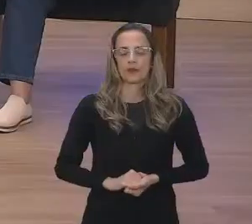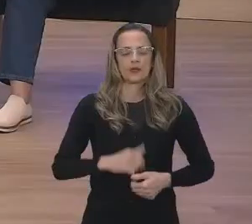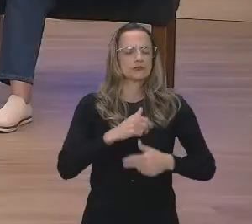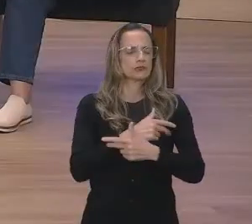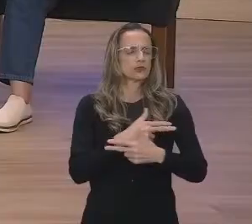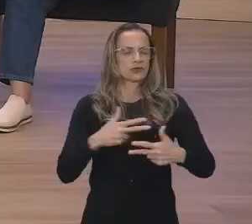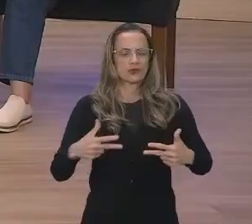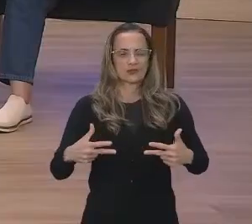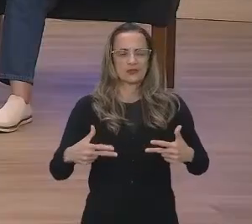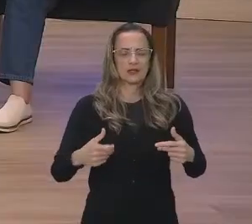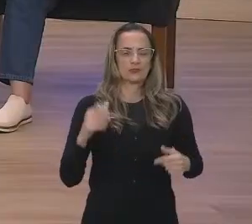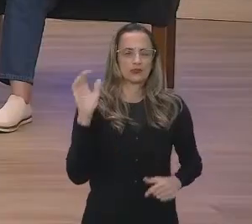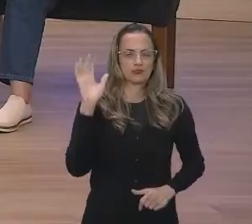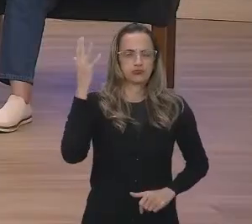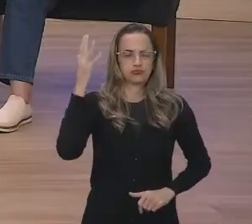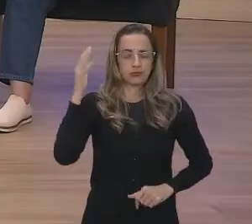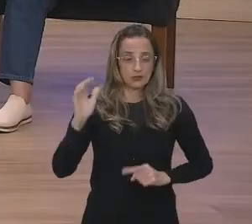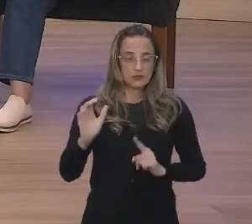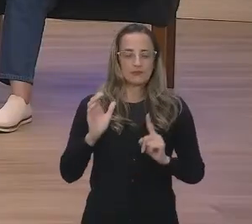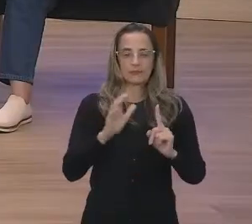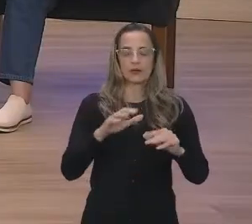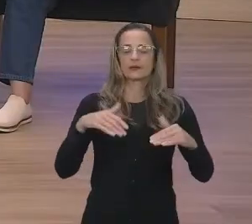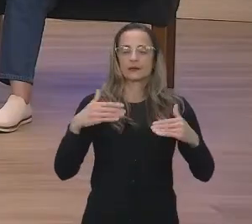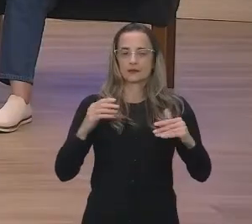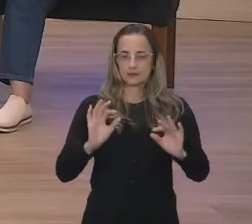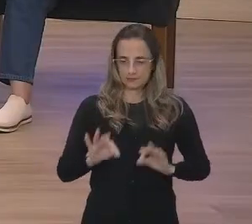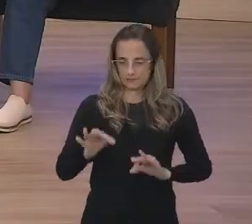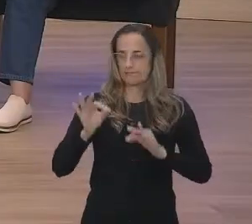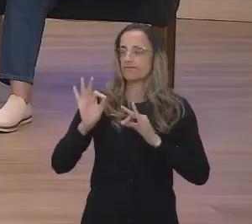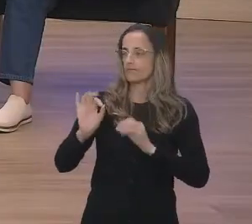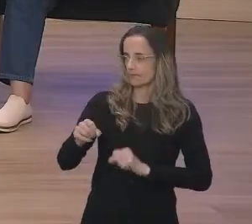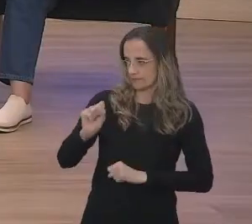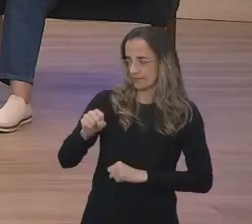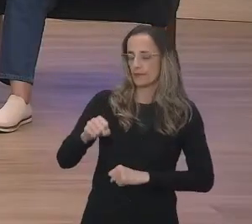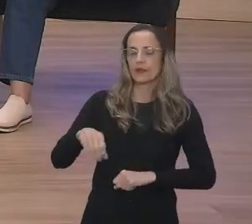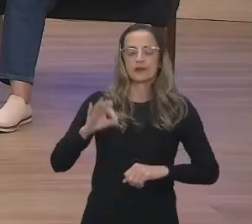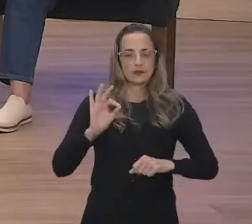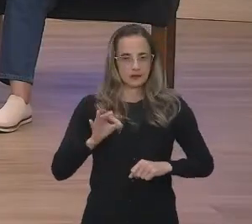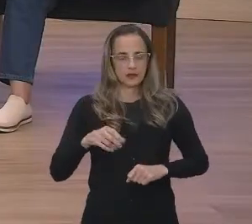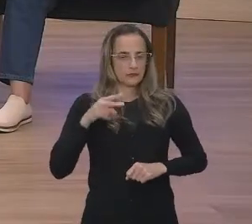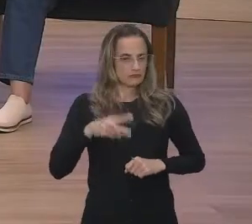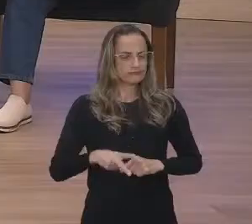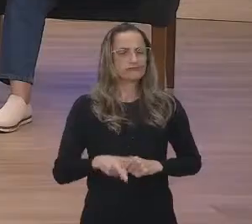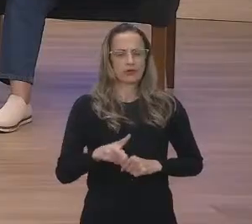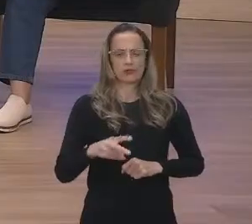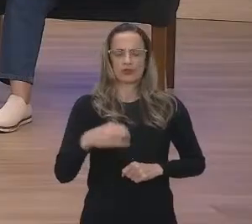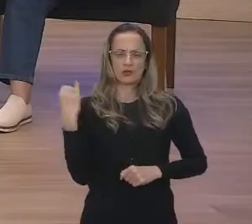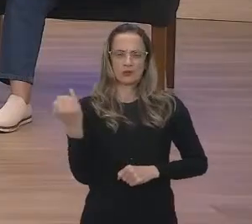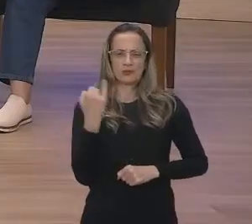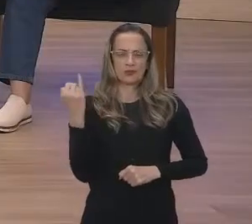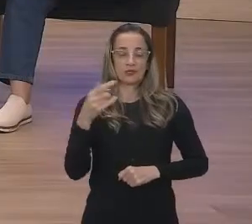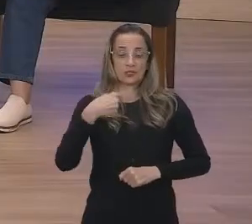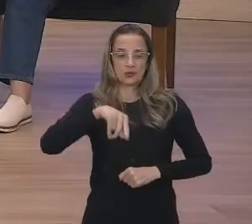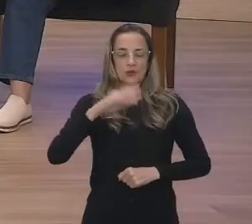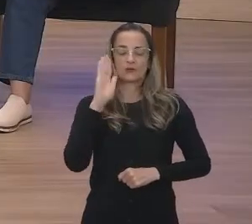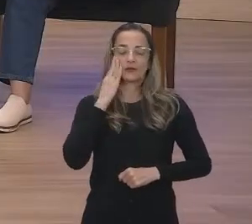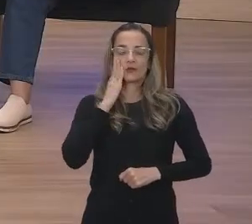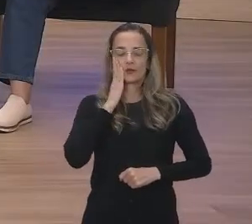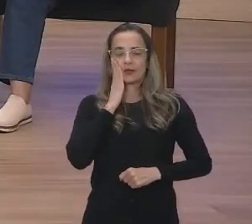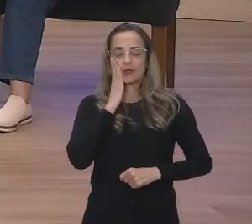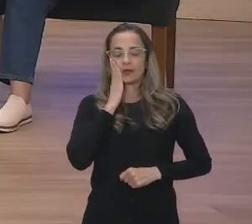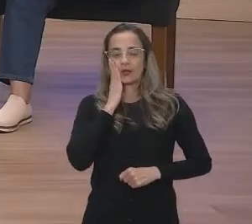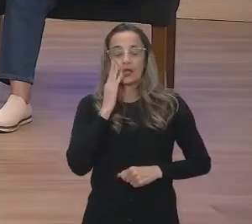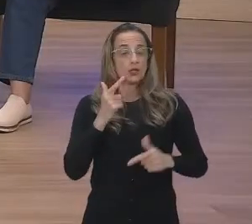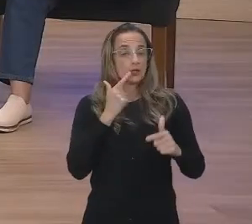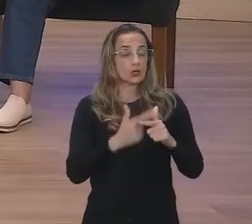Situações climáticas que impactam, né? Com certeza. Então é uma coisa recorrente, né? É importante a gente entender que crises